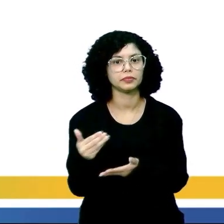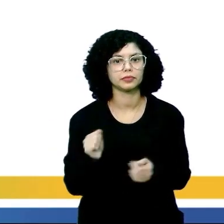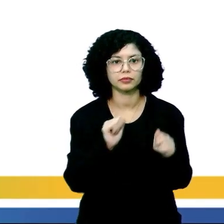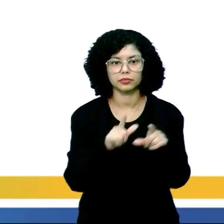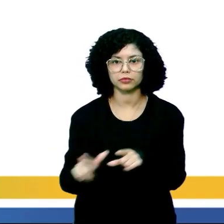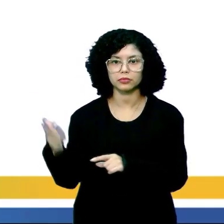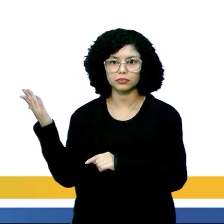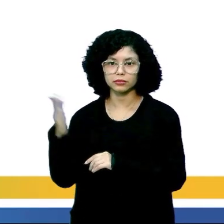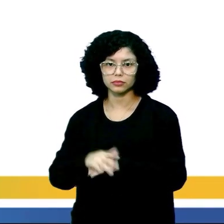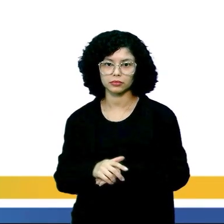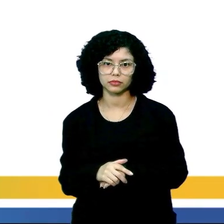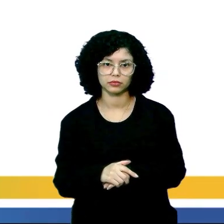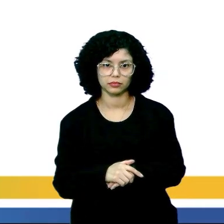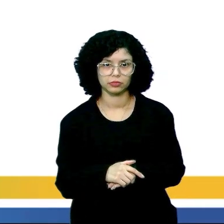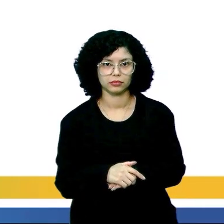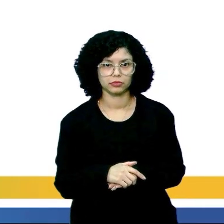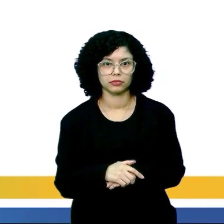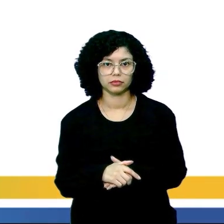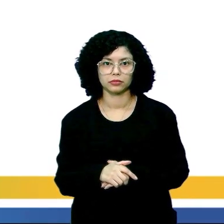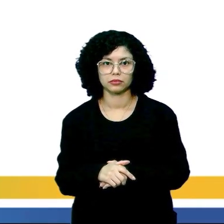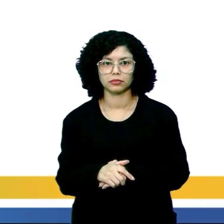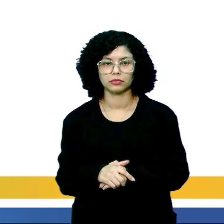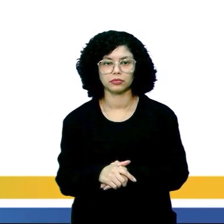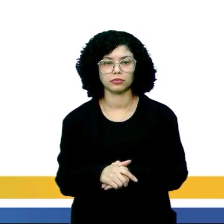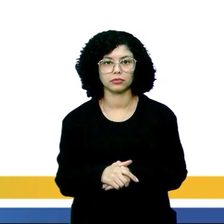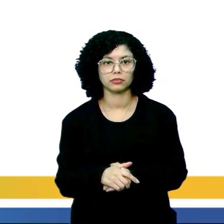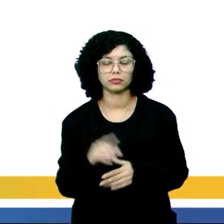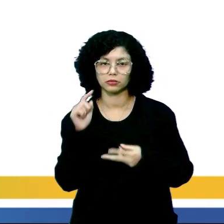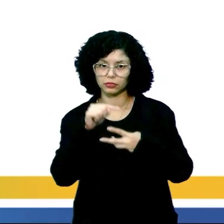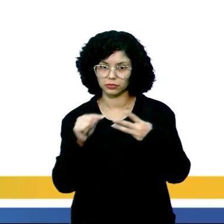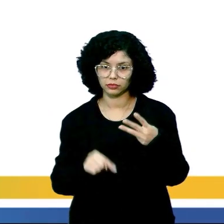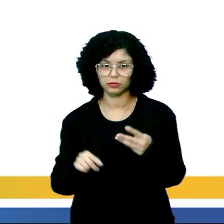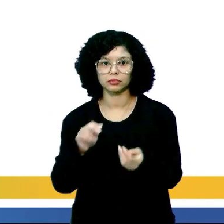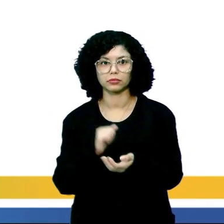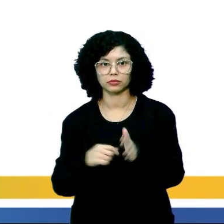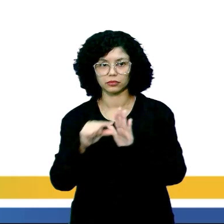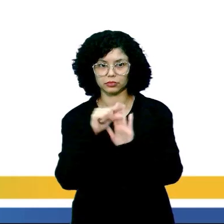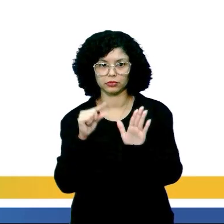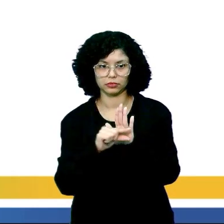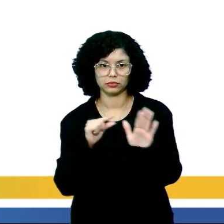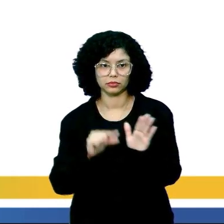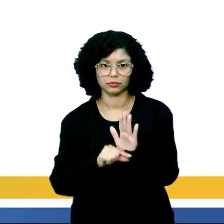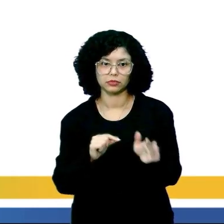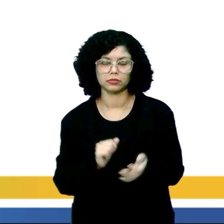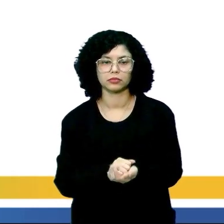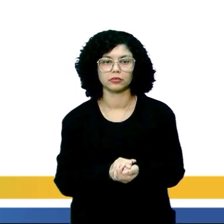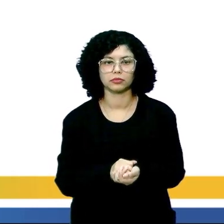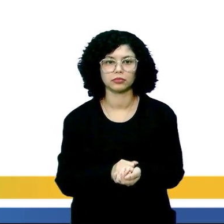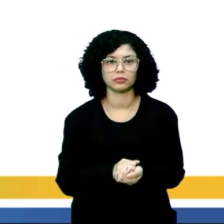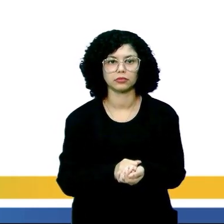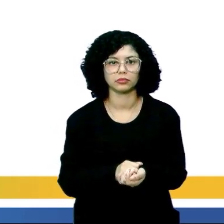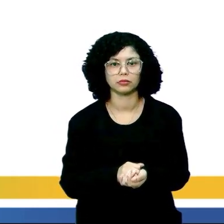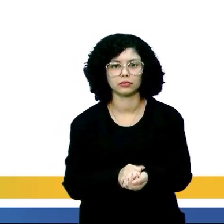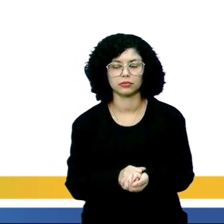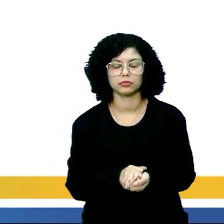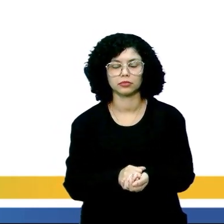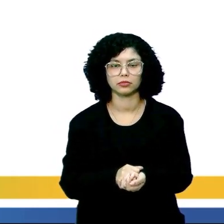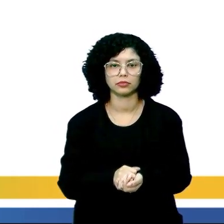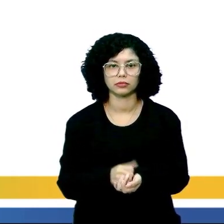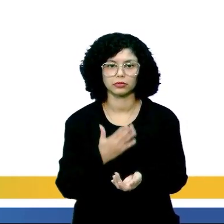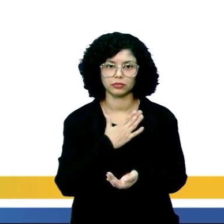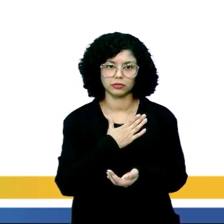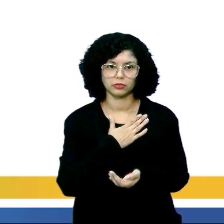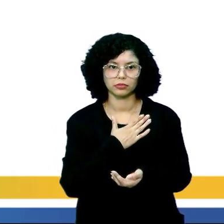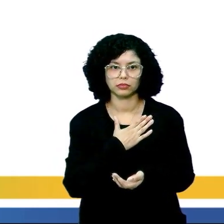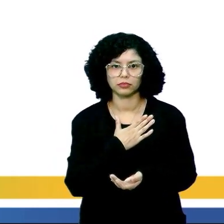vamos voltar aqui à nossa questão, né? Então ele faz 3 comentários ali, galera. O autor venezuelano aí, né?